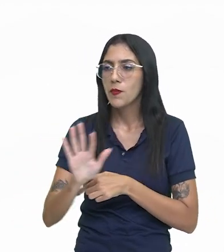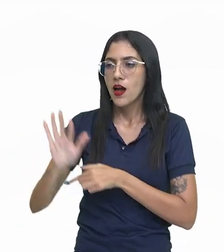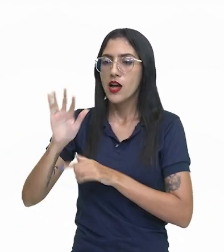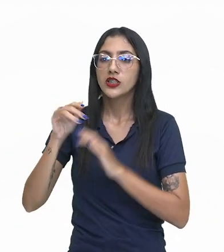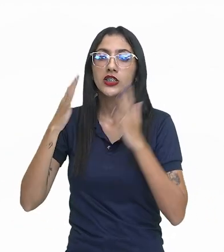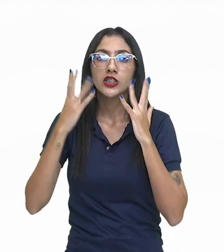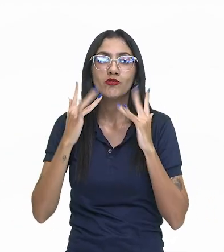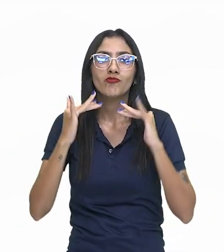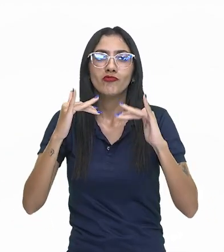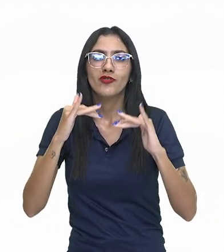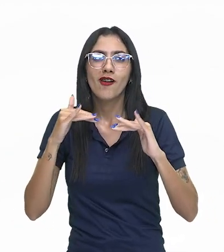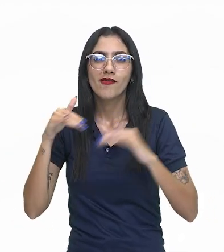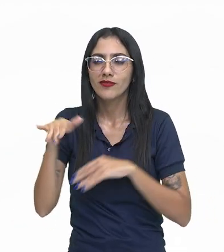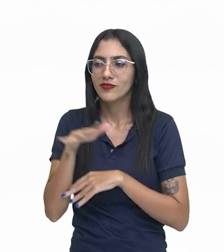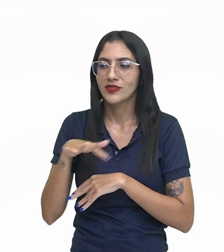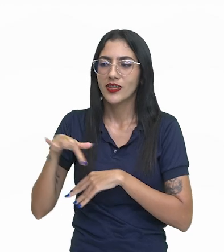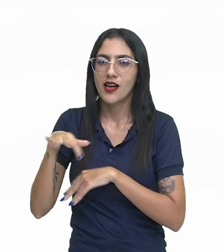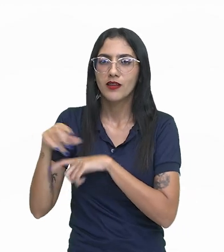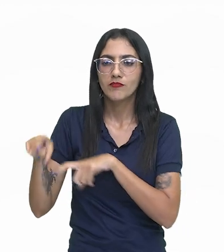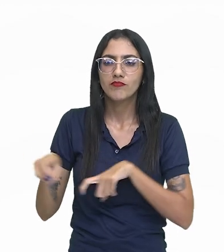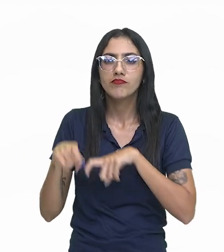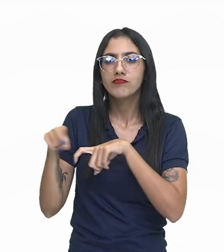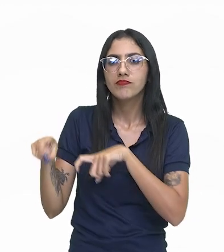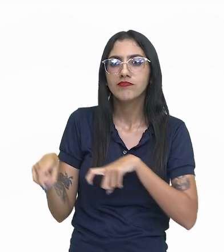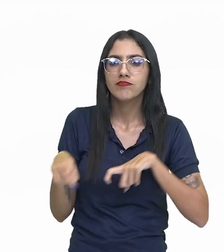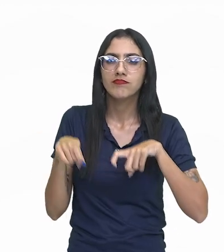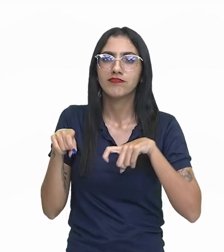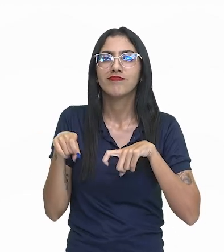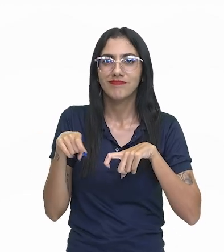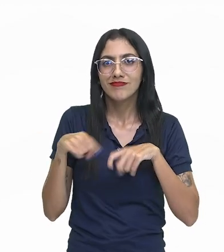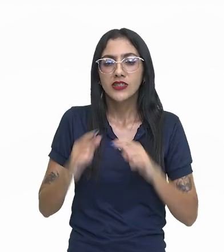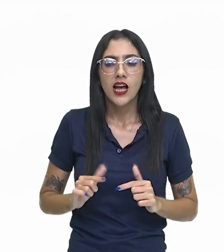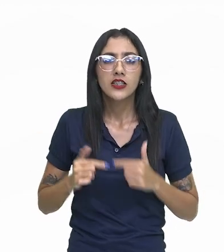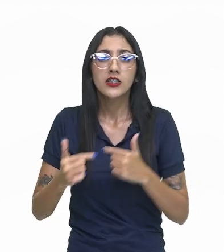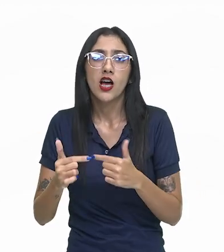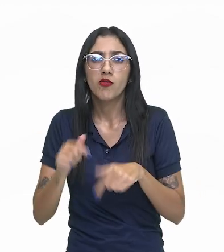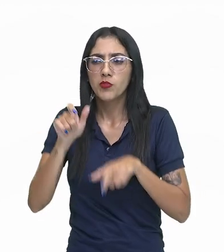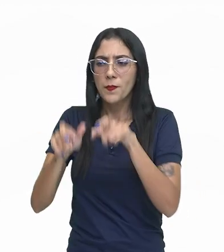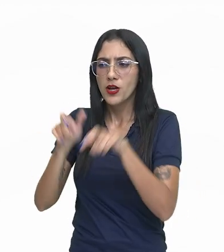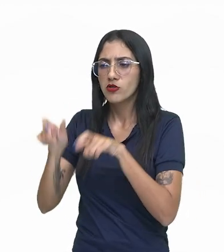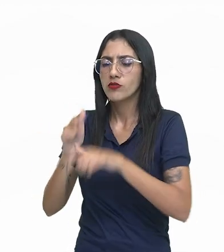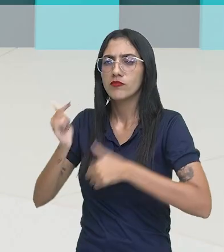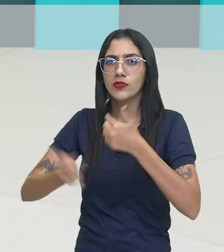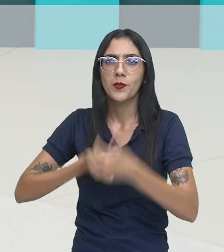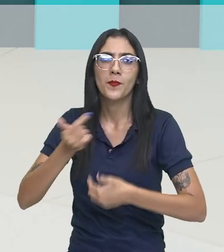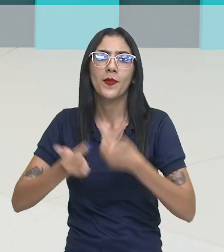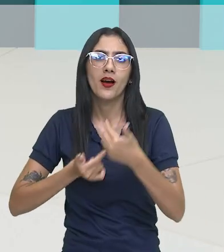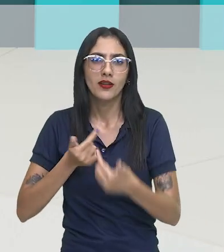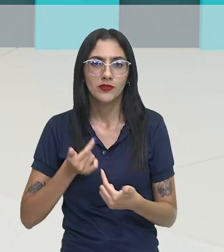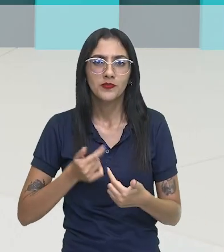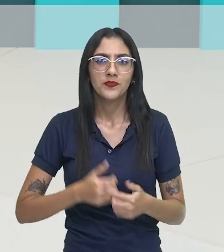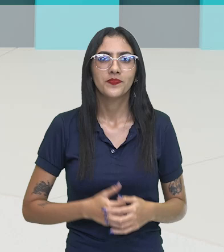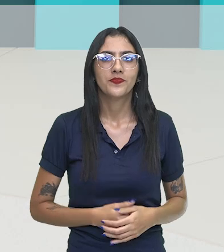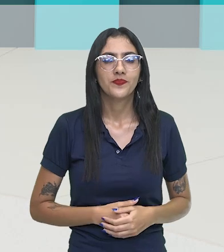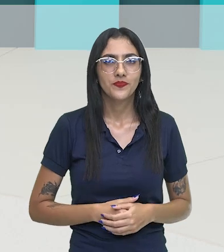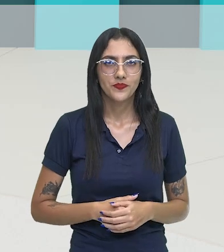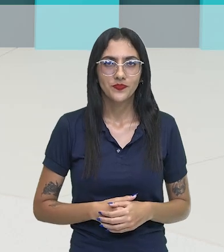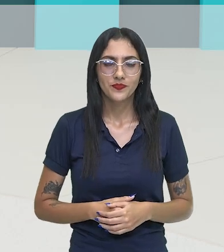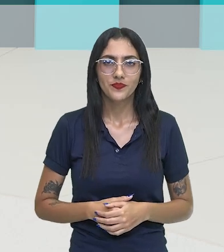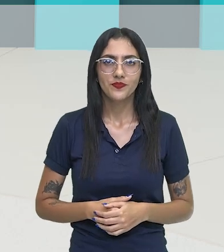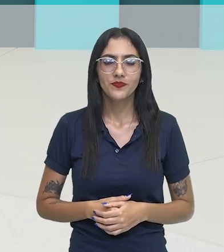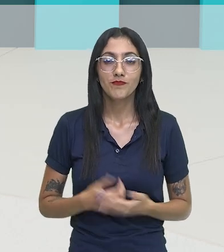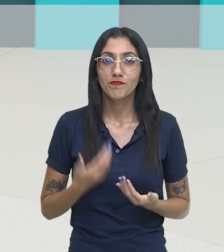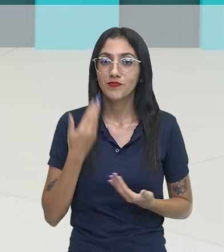rurais, trazendo, né, essa realidade das cenas rurais, do trabalhador rural. E aqui a gente trouxe